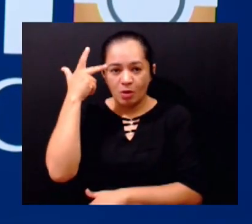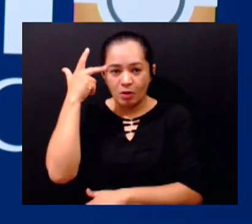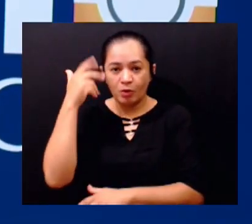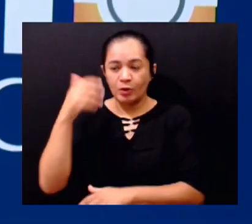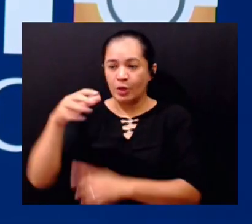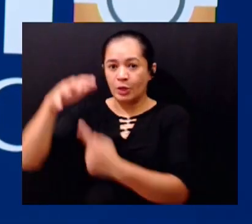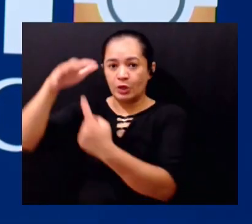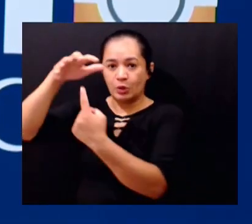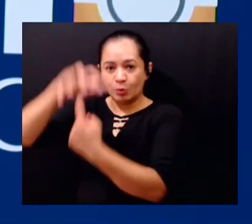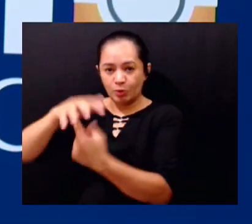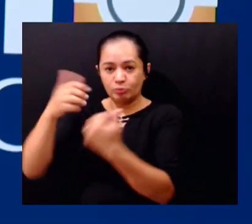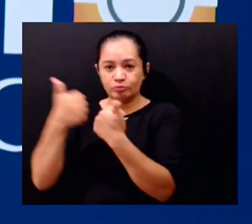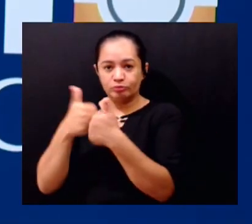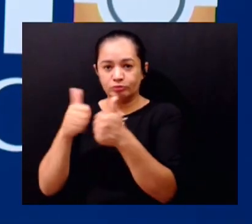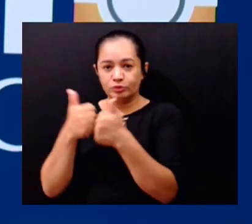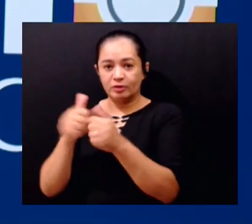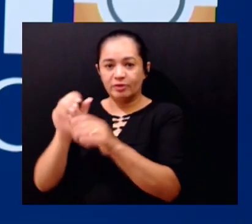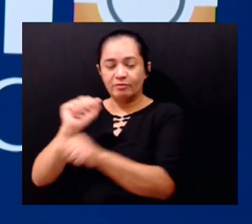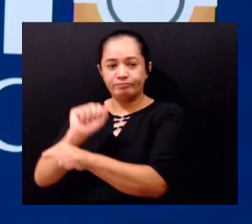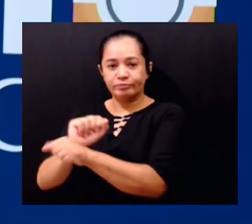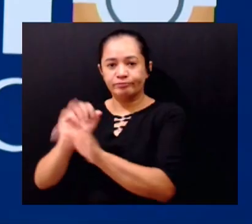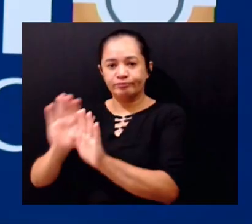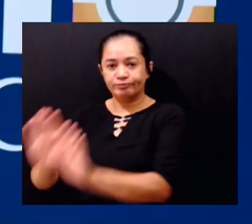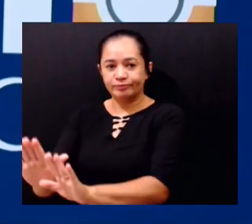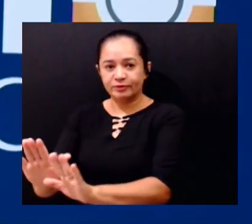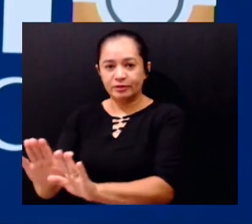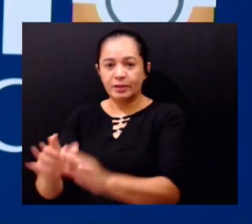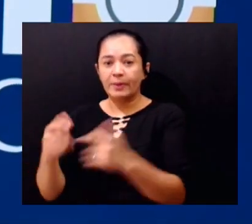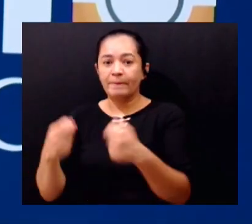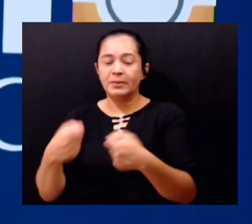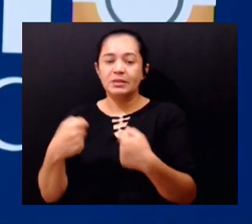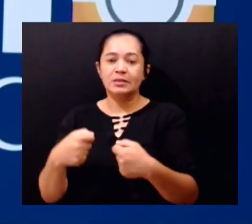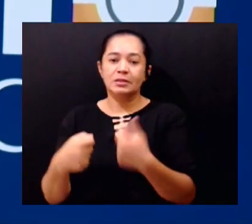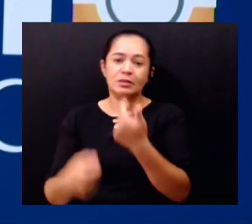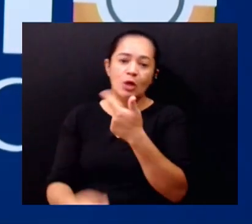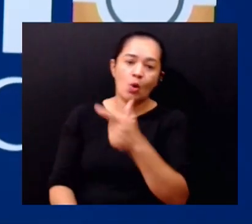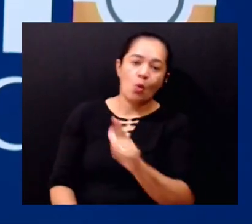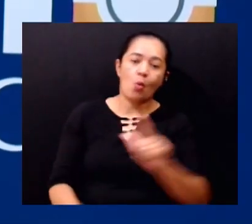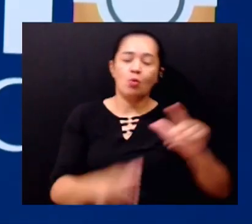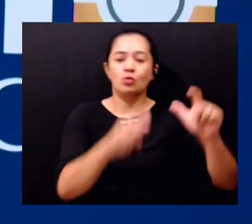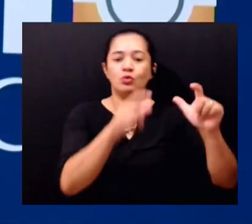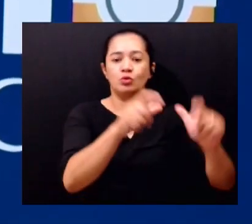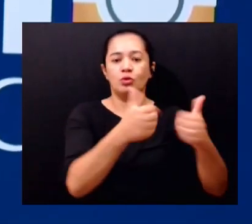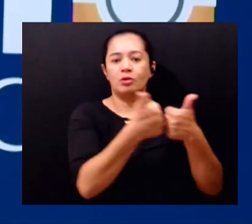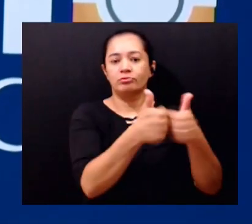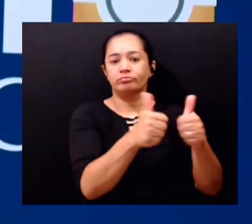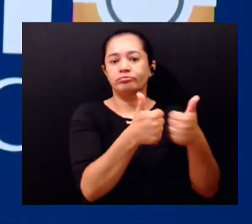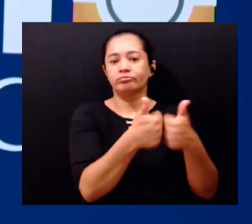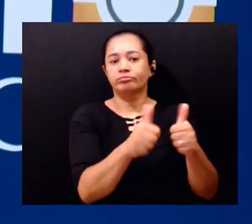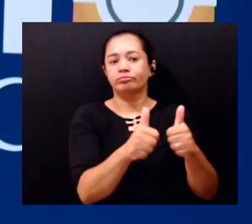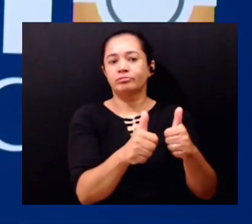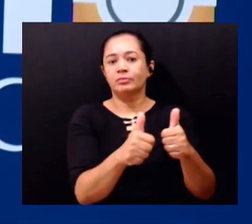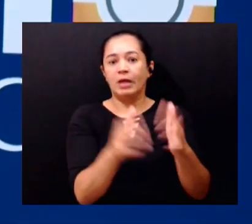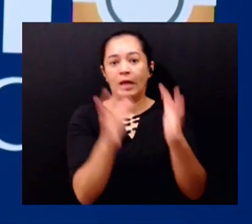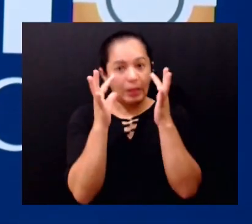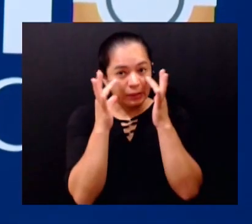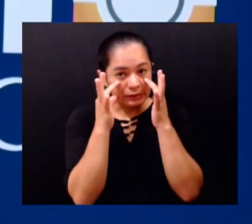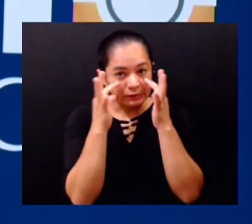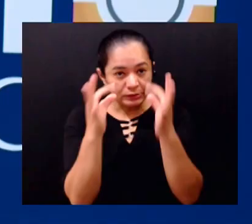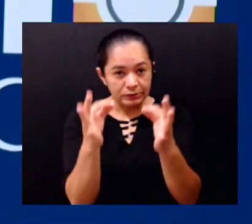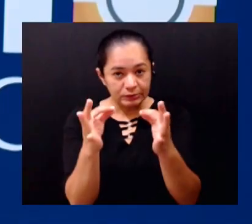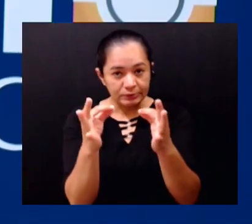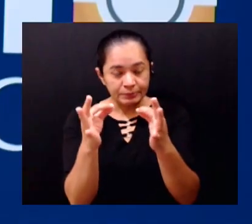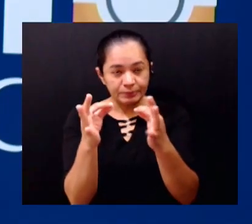Os usuários deverão utilizar as paradas próximas. Pelo trecho afetado circulam, atenção, as linhas